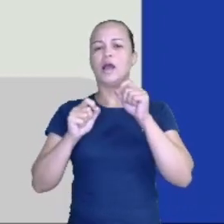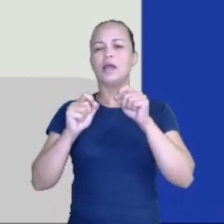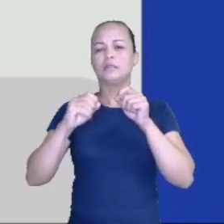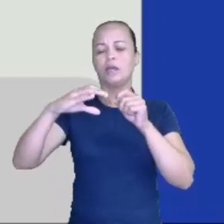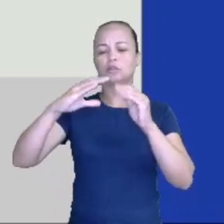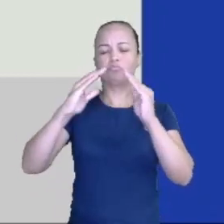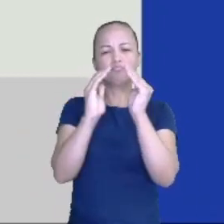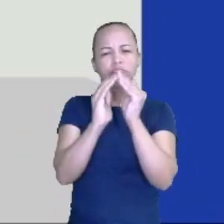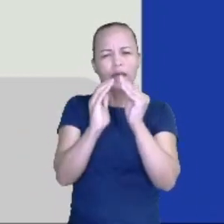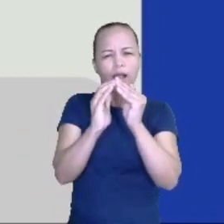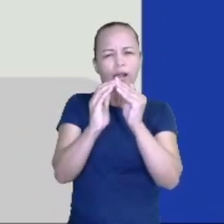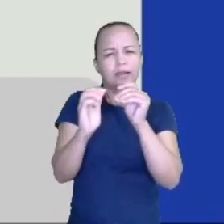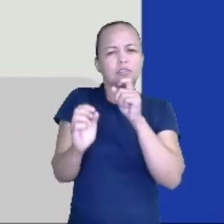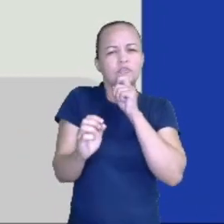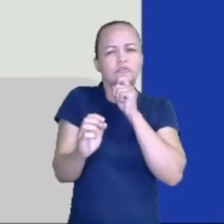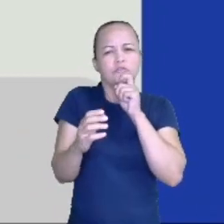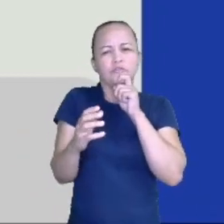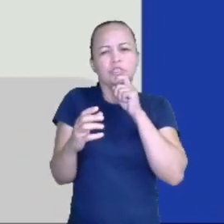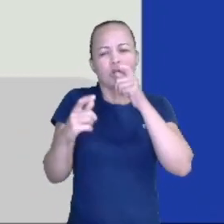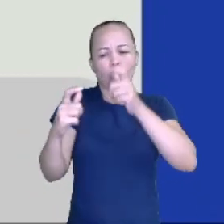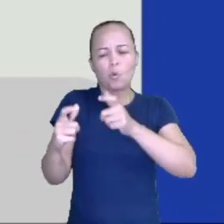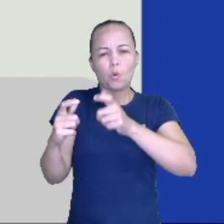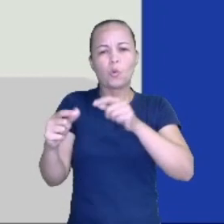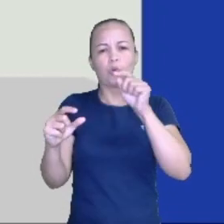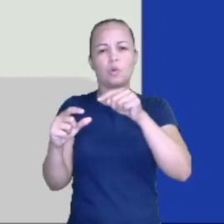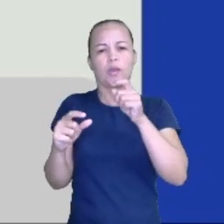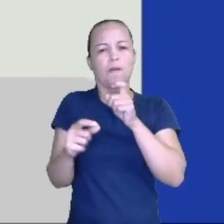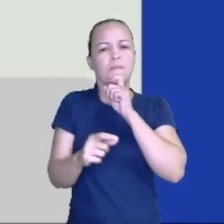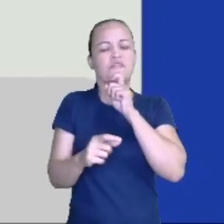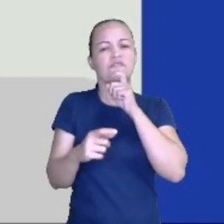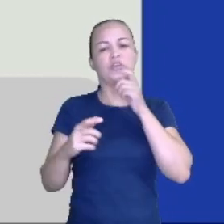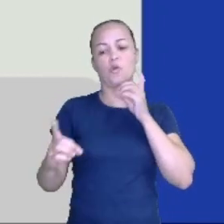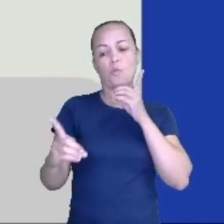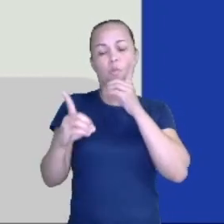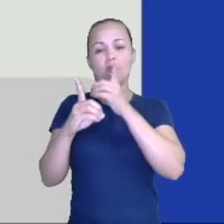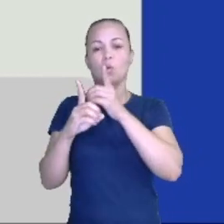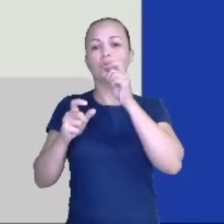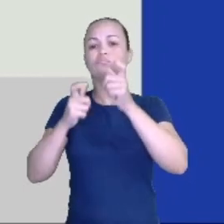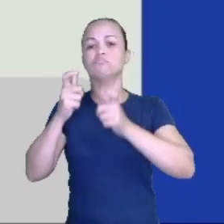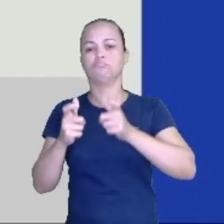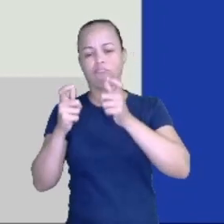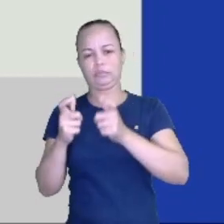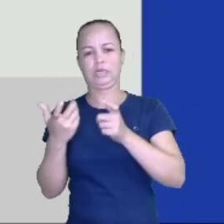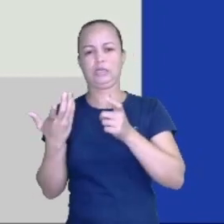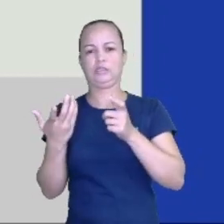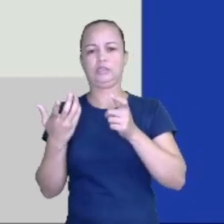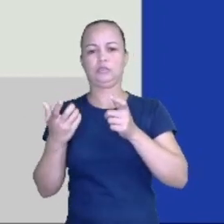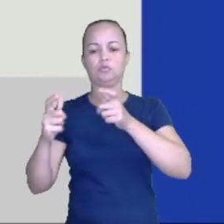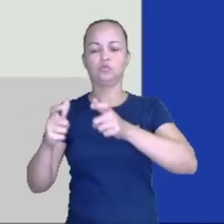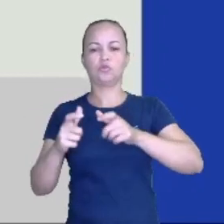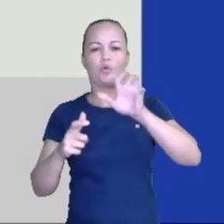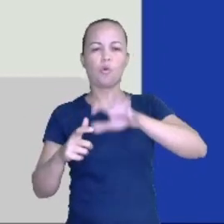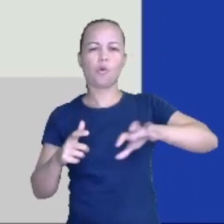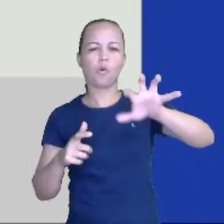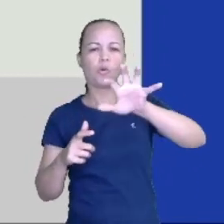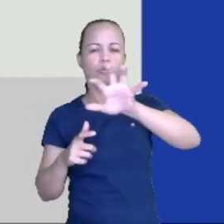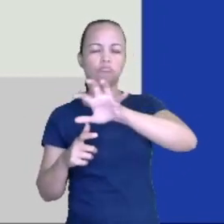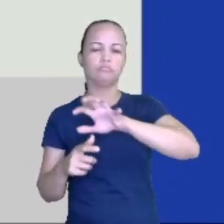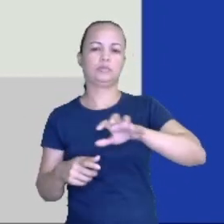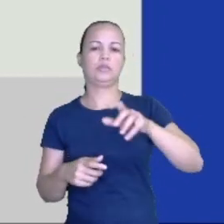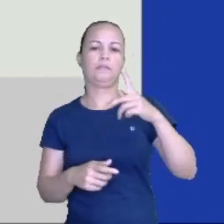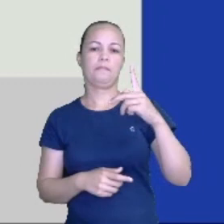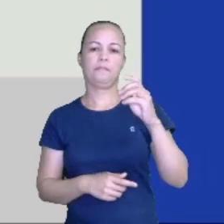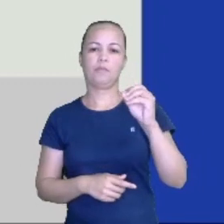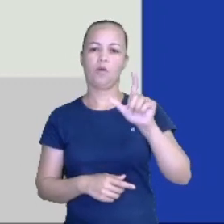frios mesmo. Normalmente encontradas nas regiões polares. Os iglus